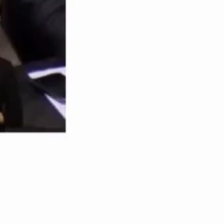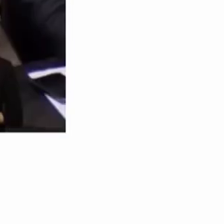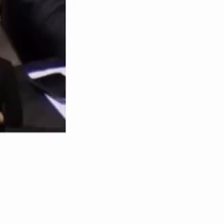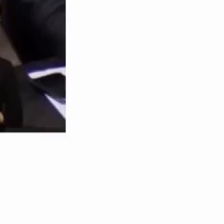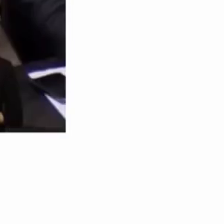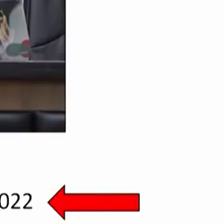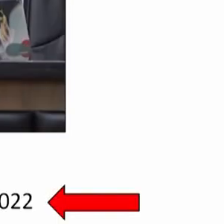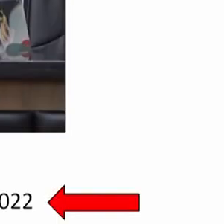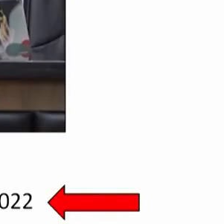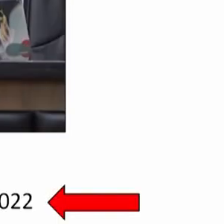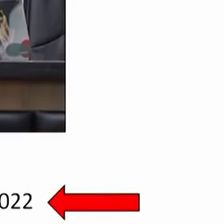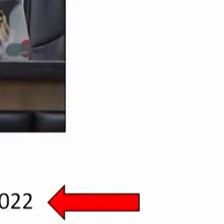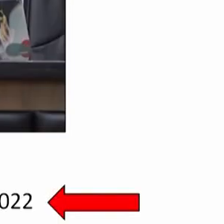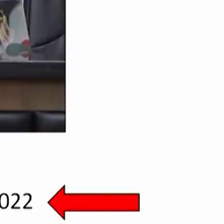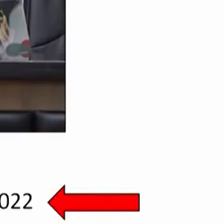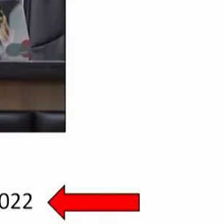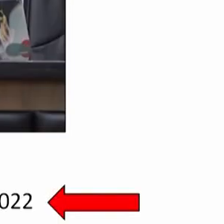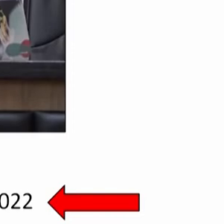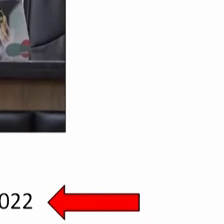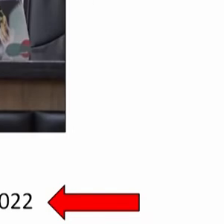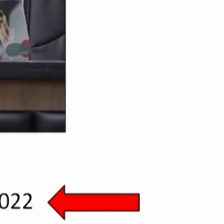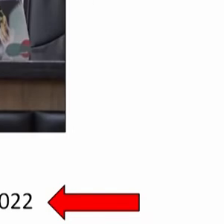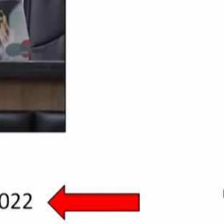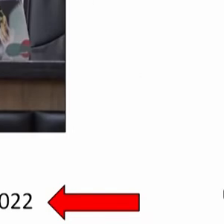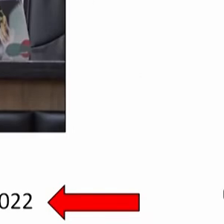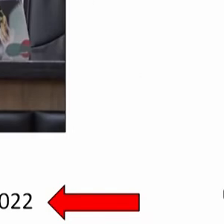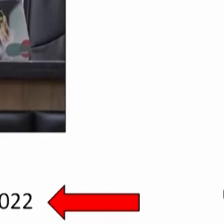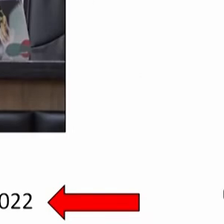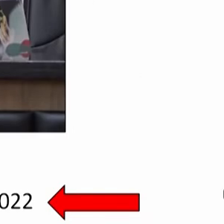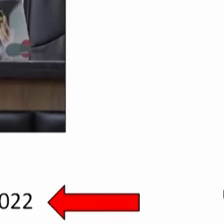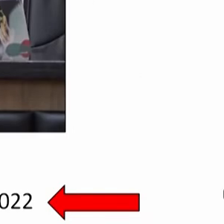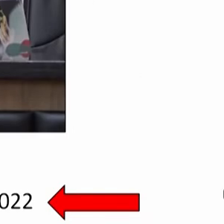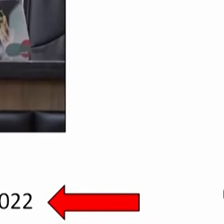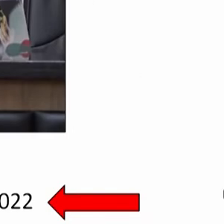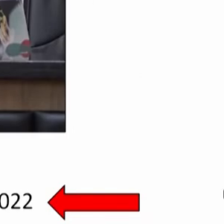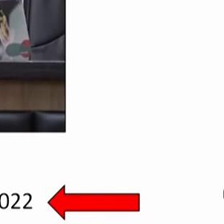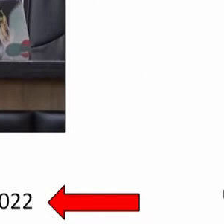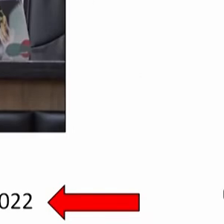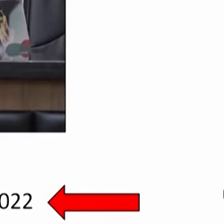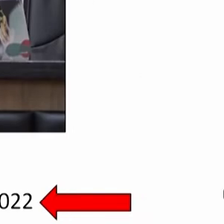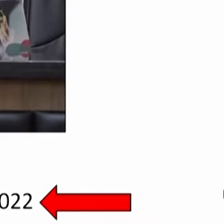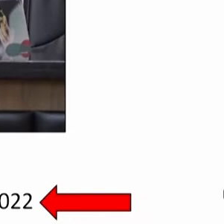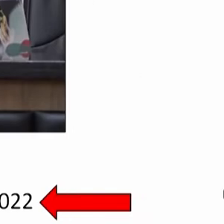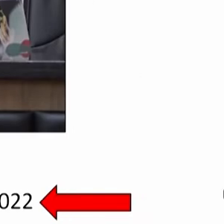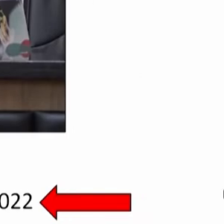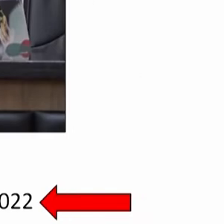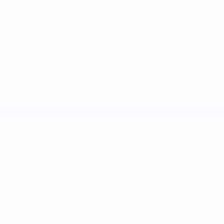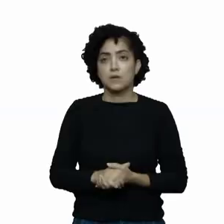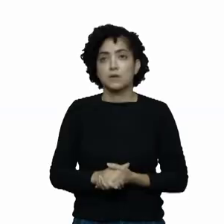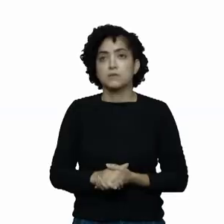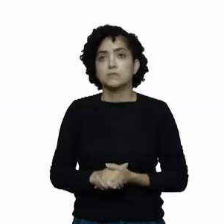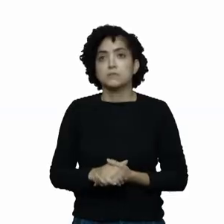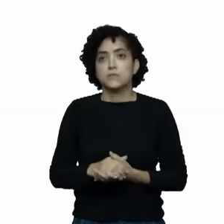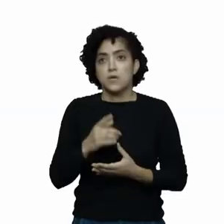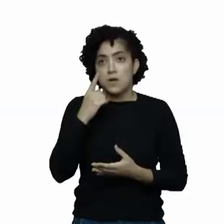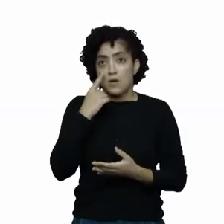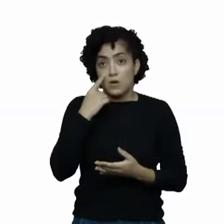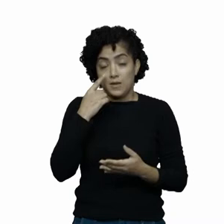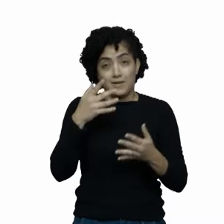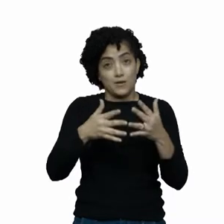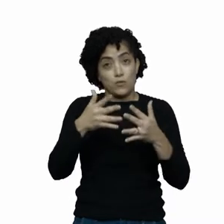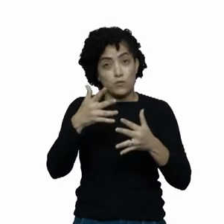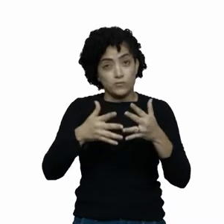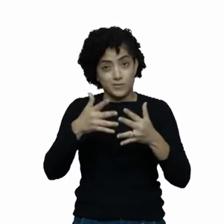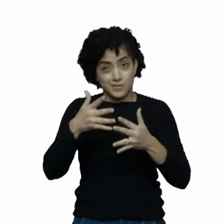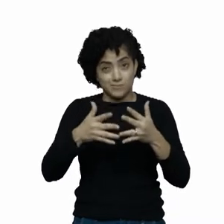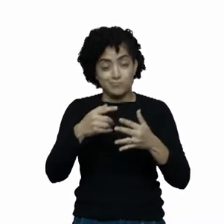o presente vai passar olha o imbróglio criado pelo Deputado Bruno na reunião